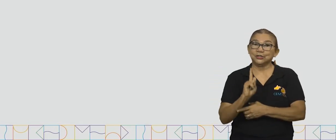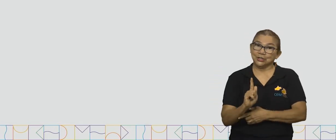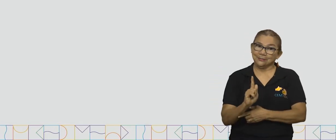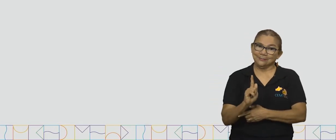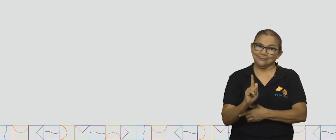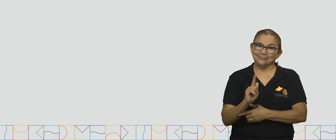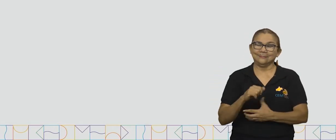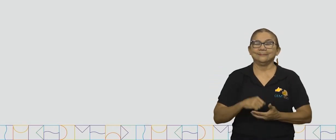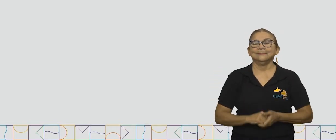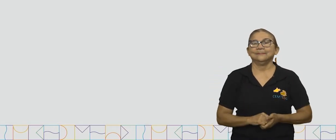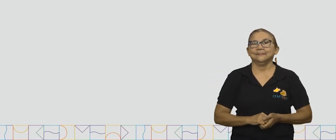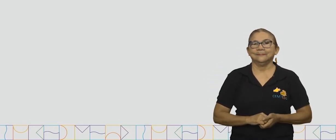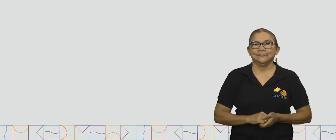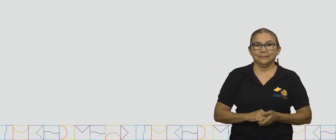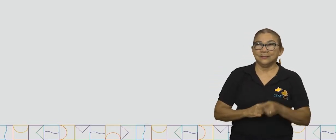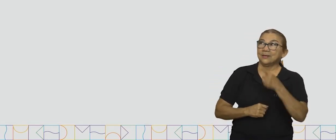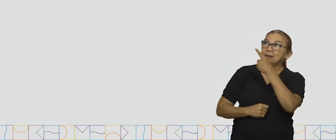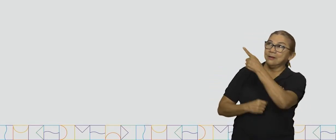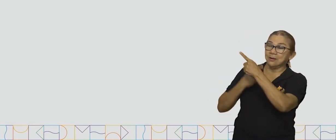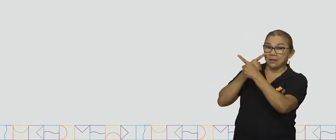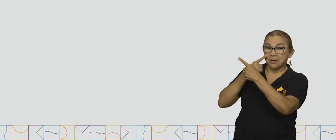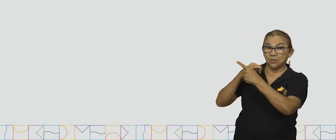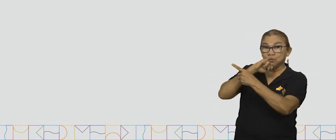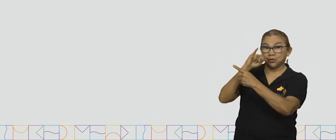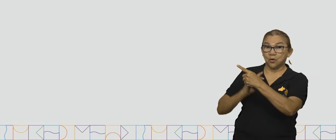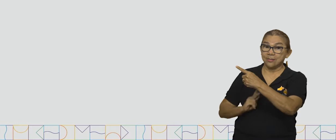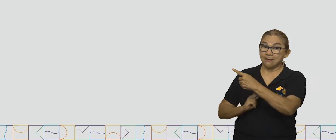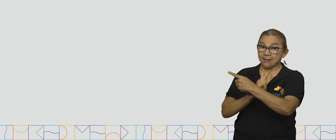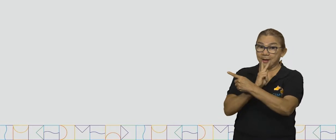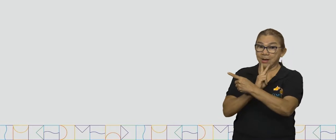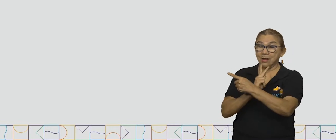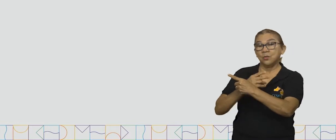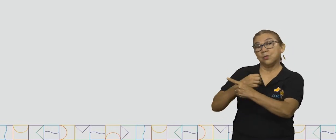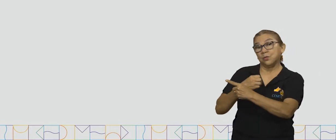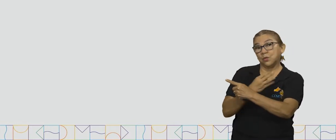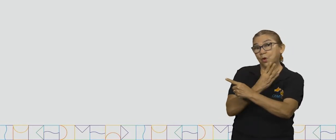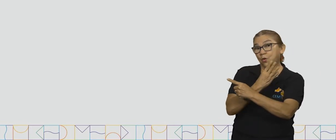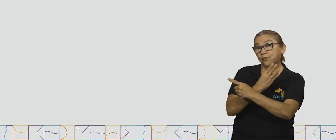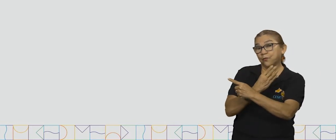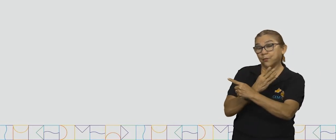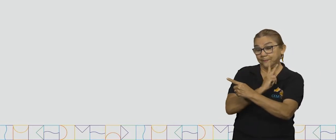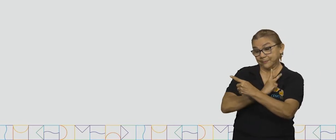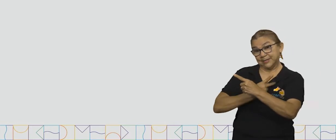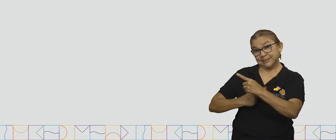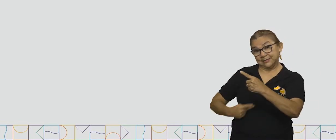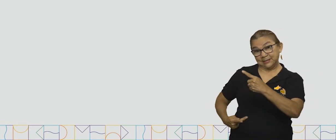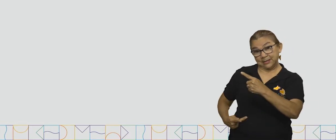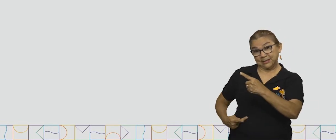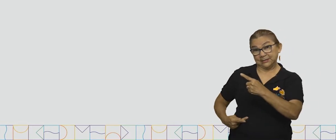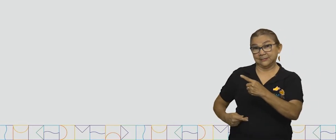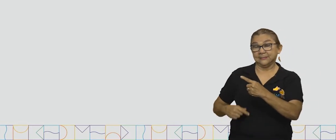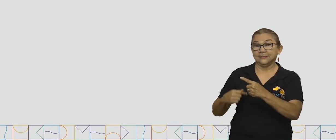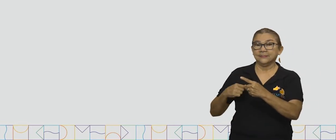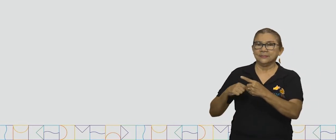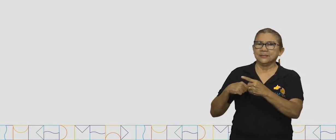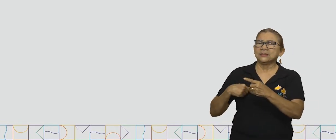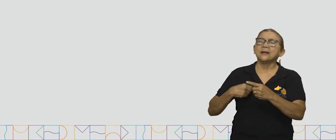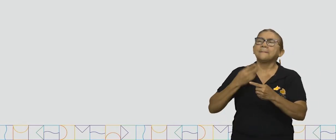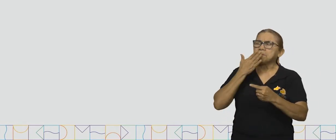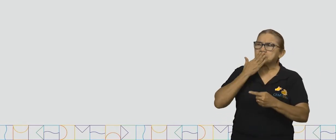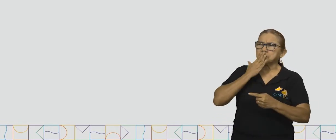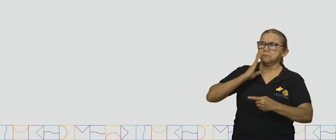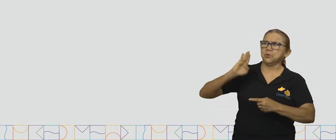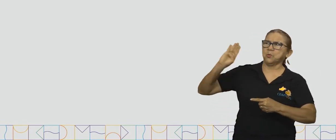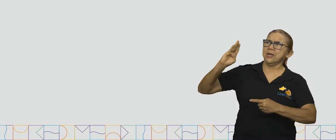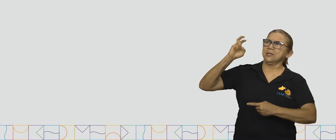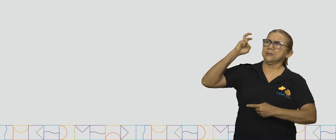JG. JK de Juscelino Kubitschek, que foi eleito em 1955 com a promessa de realizar